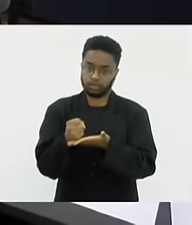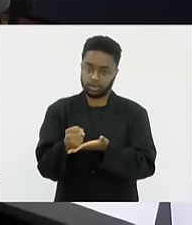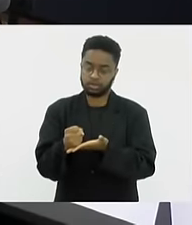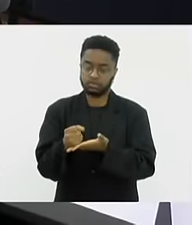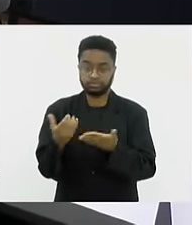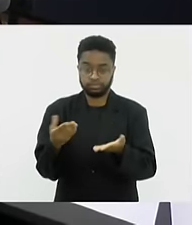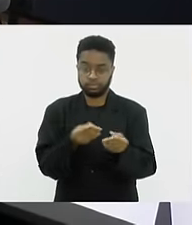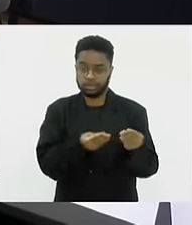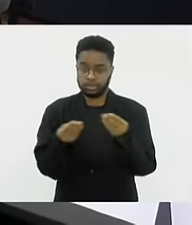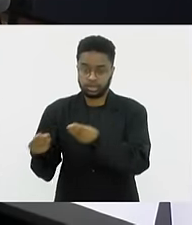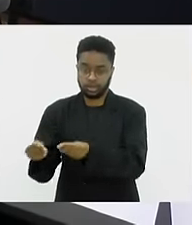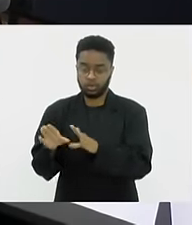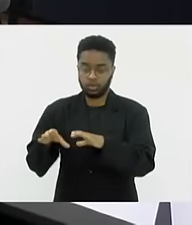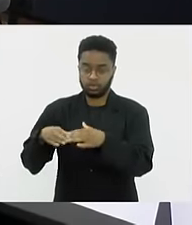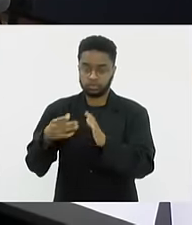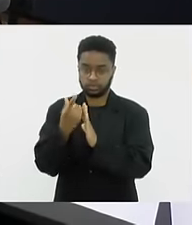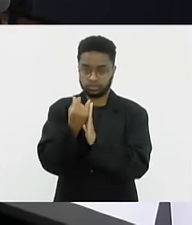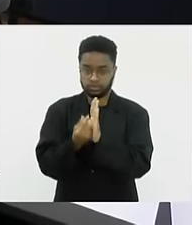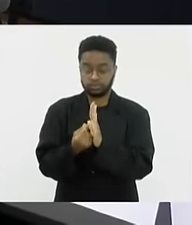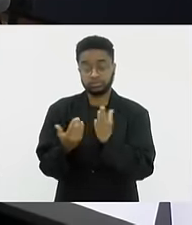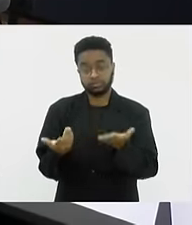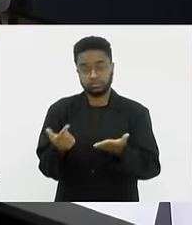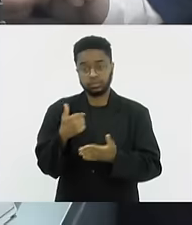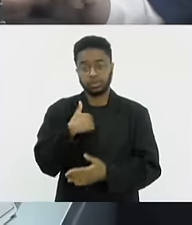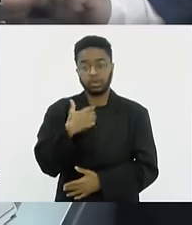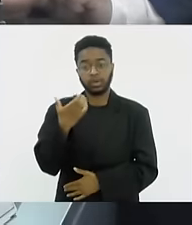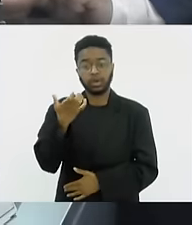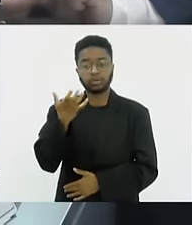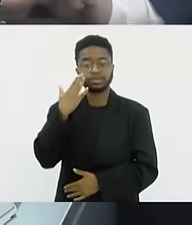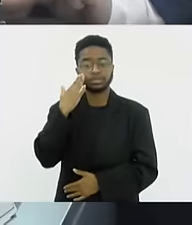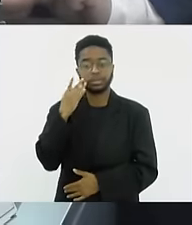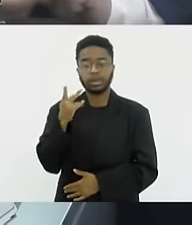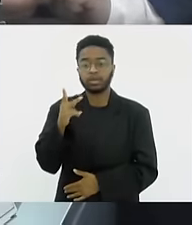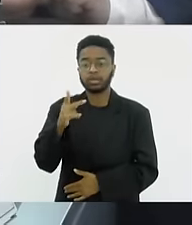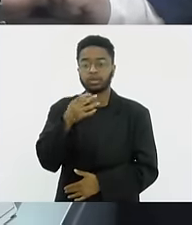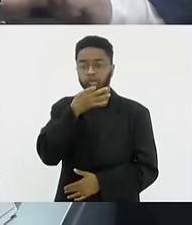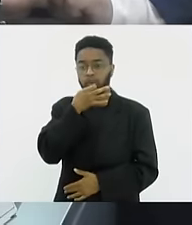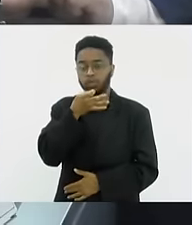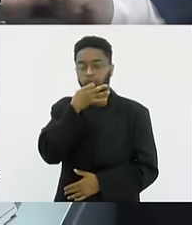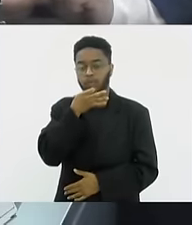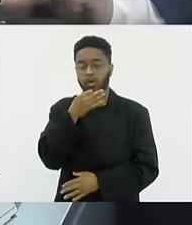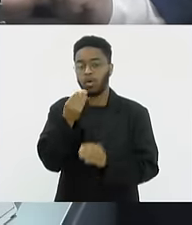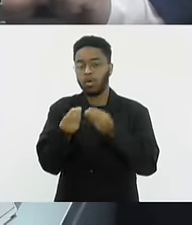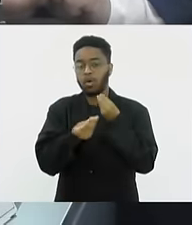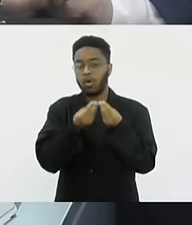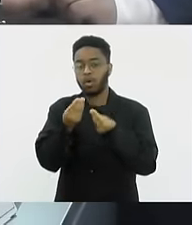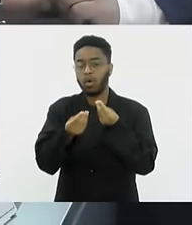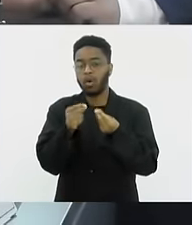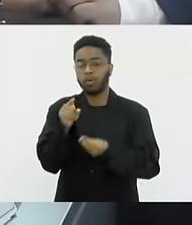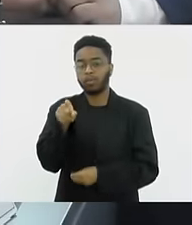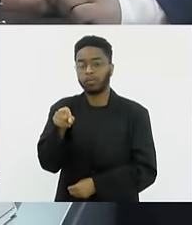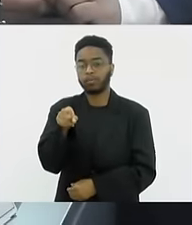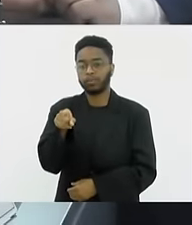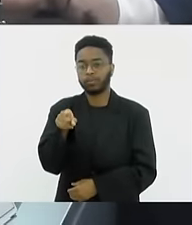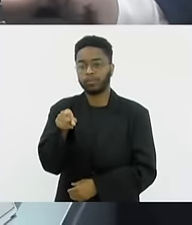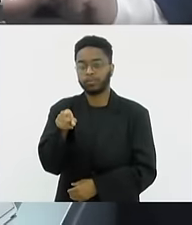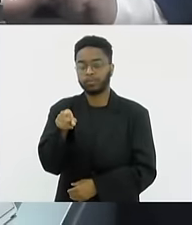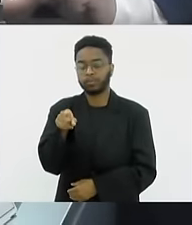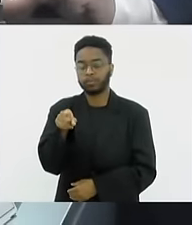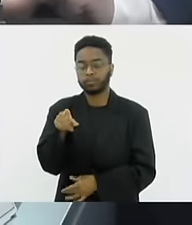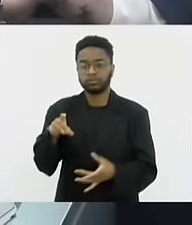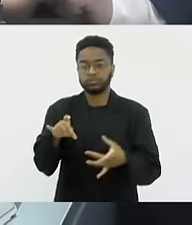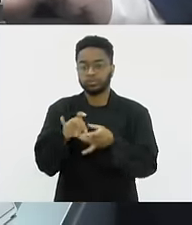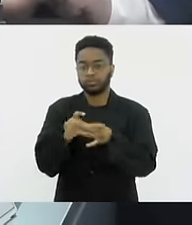dessa casa. E aí, presidente, eu queria ouvir do senhor como é que o senhor está à frente de uma